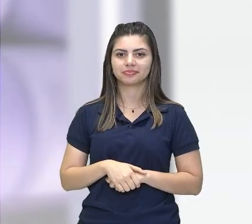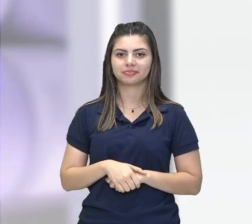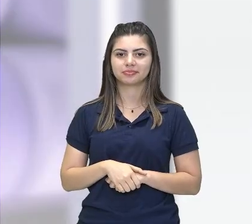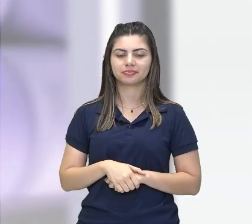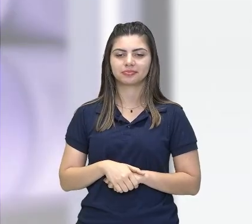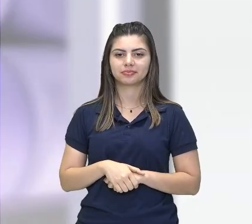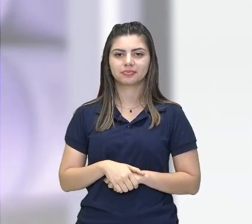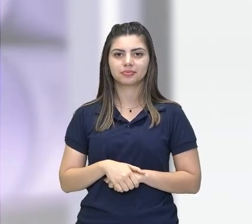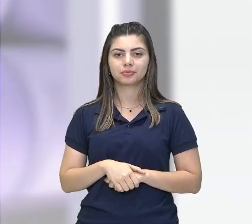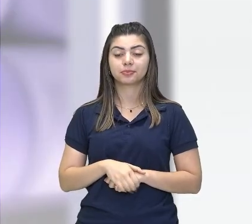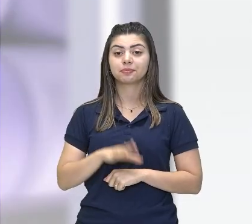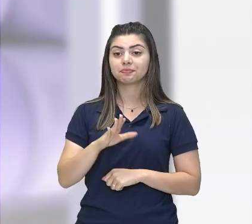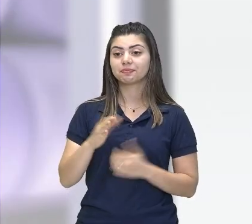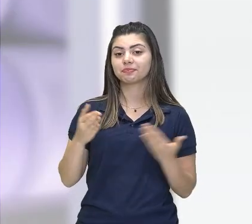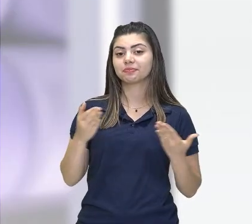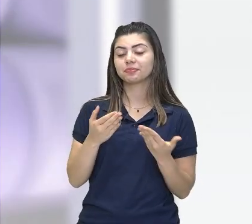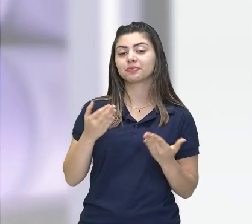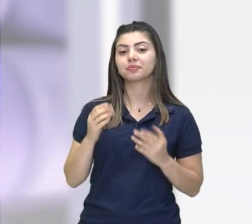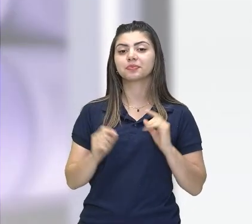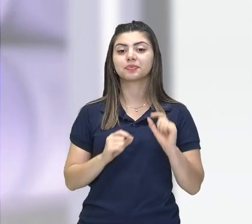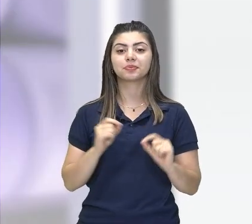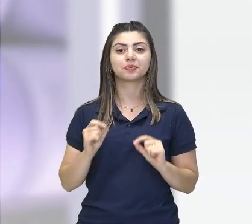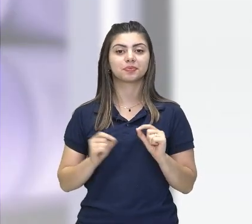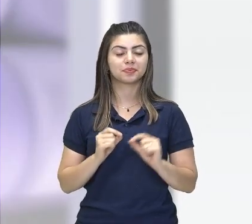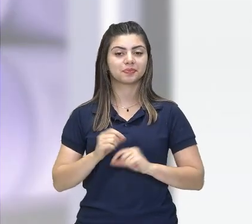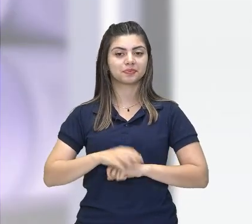E agora nós vamos ver